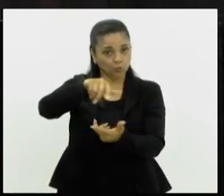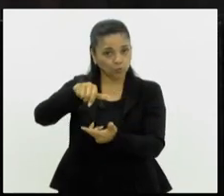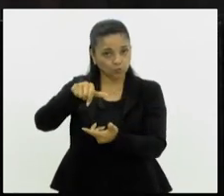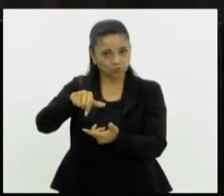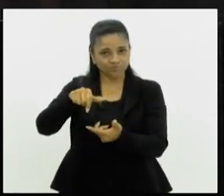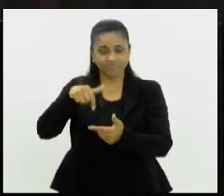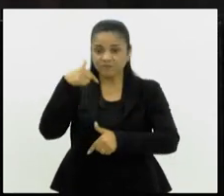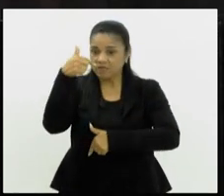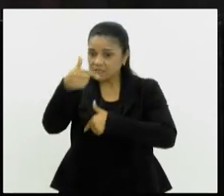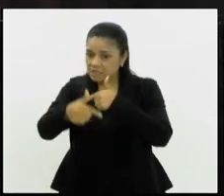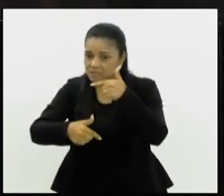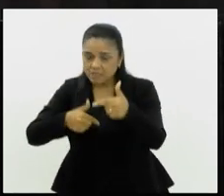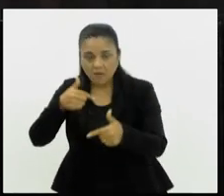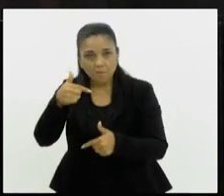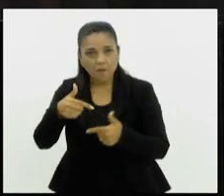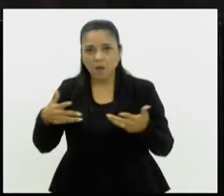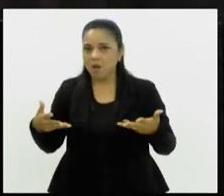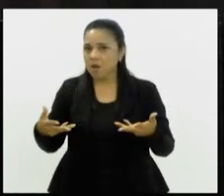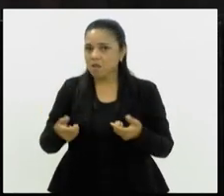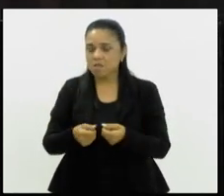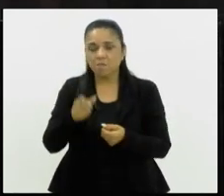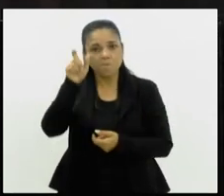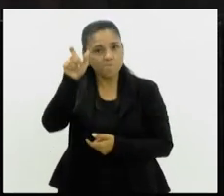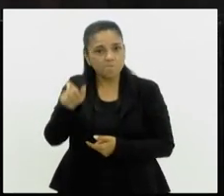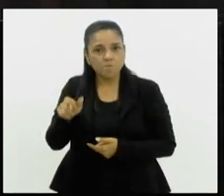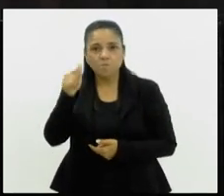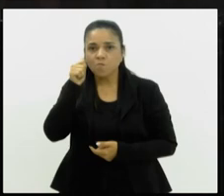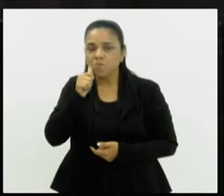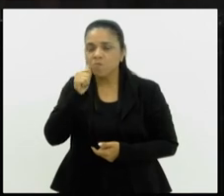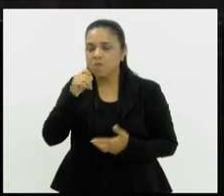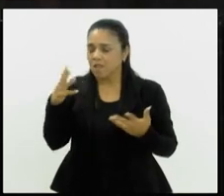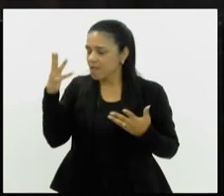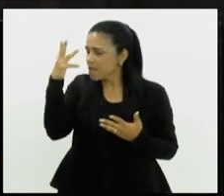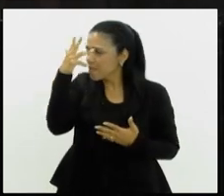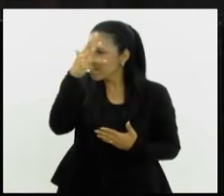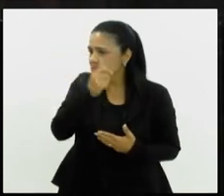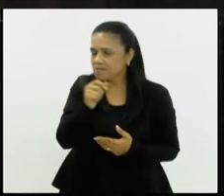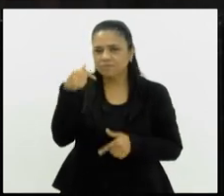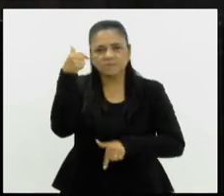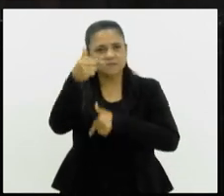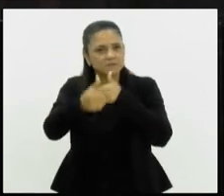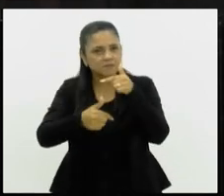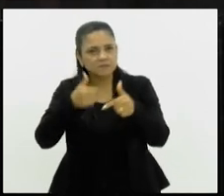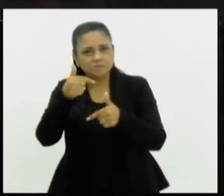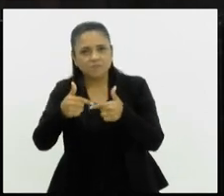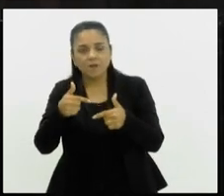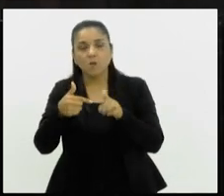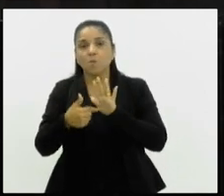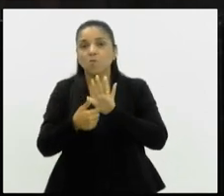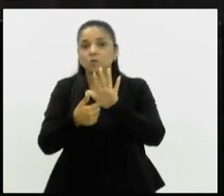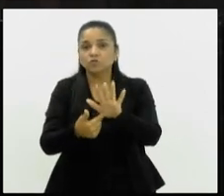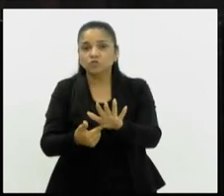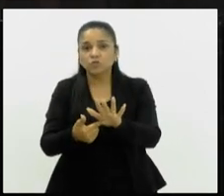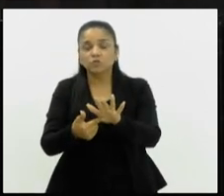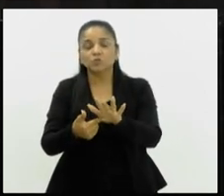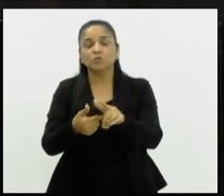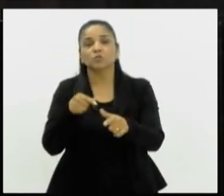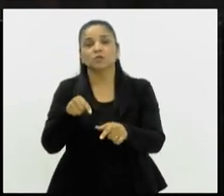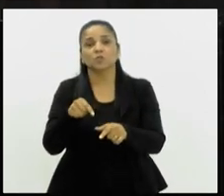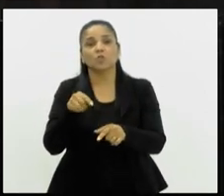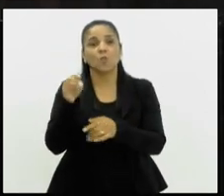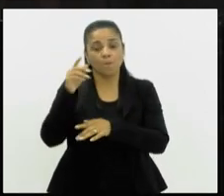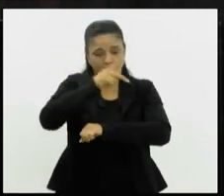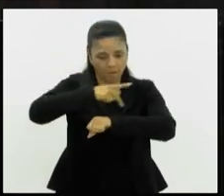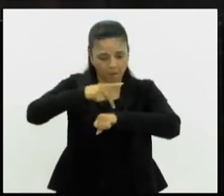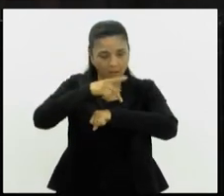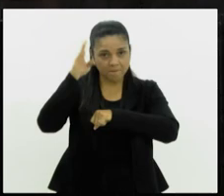trabalho maravilhoso, é uma mulher linda e que faz um trabalho maravilhoso levando o Brasil para toda a